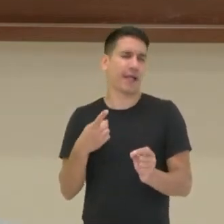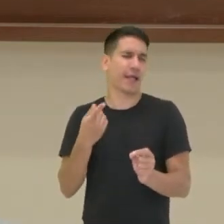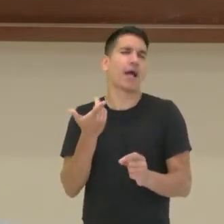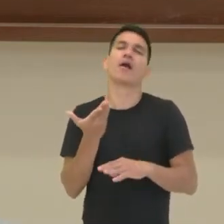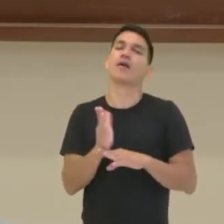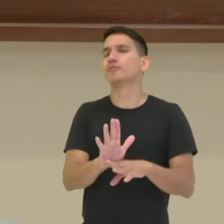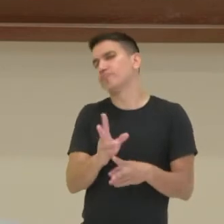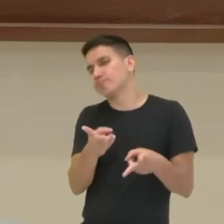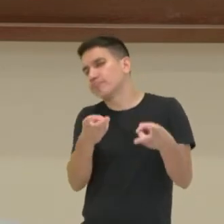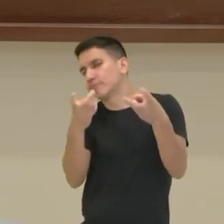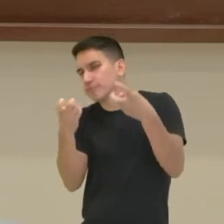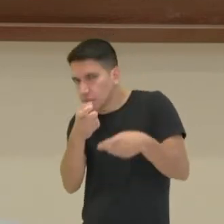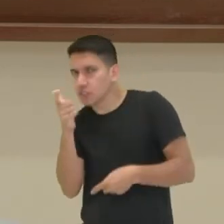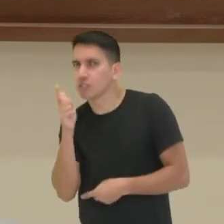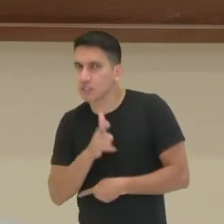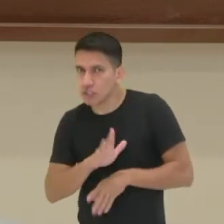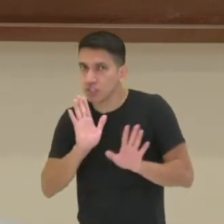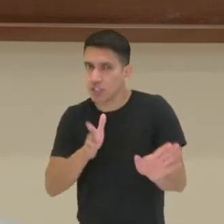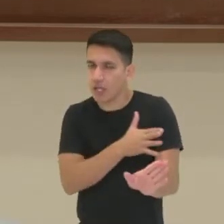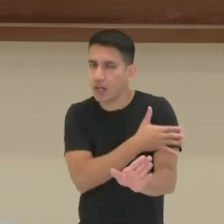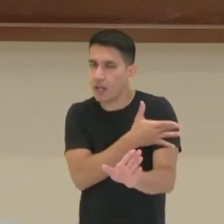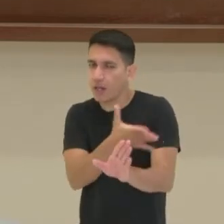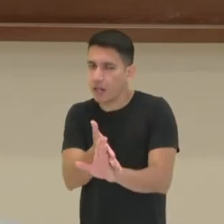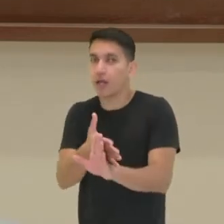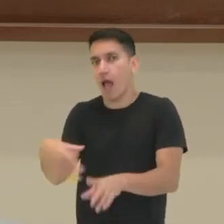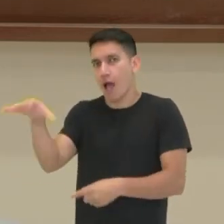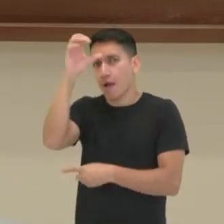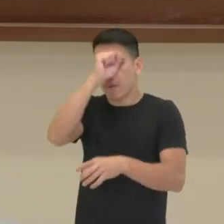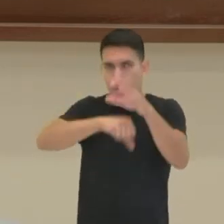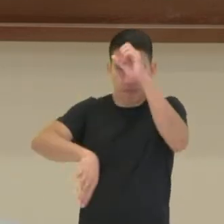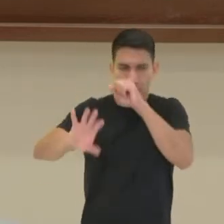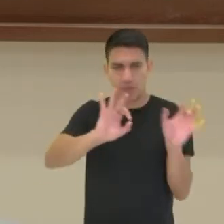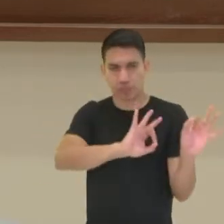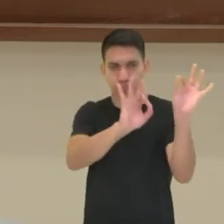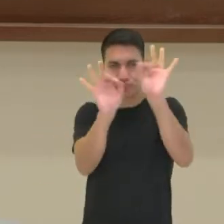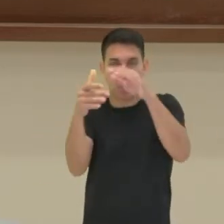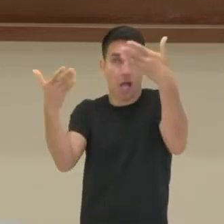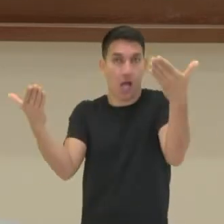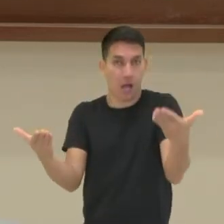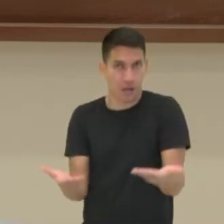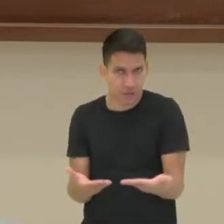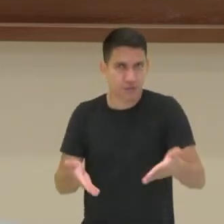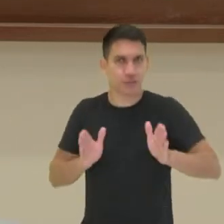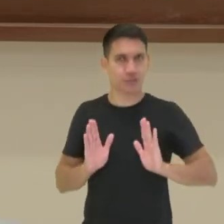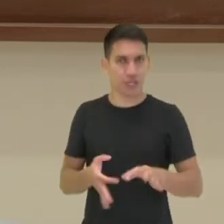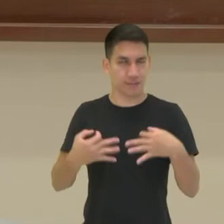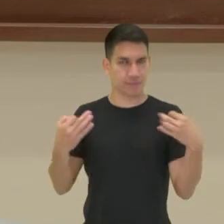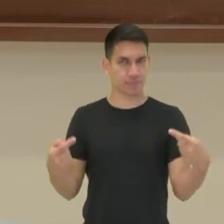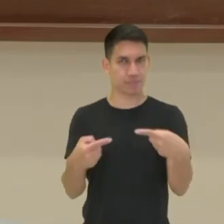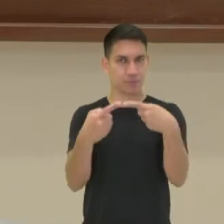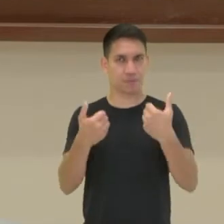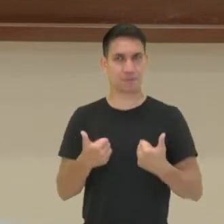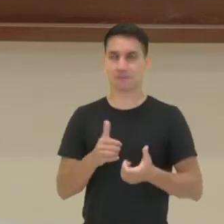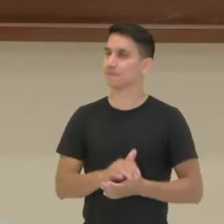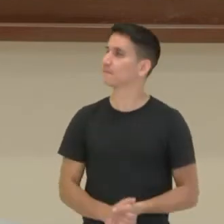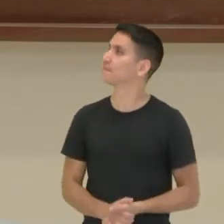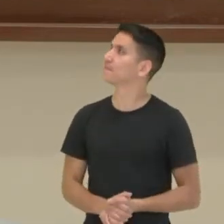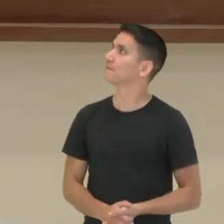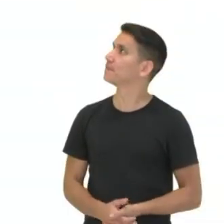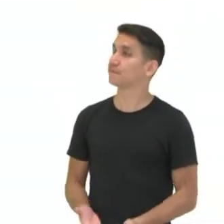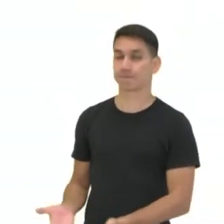ver se está tudo dentro do que vocês estão acompanhando aí, se está bem certinho, tudo tranquilo. Vejam lá